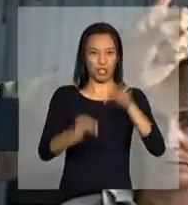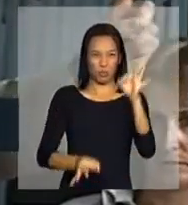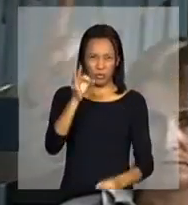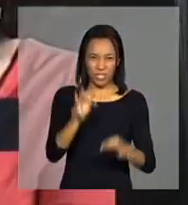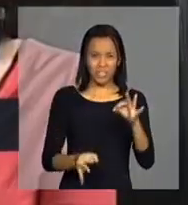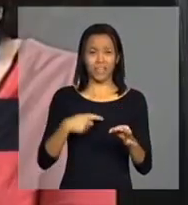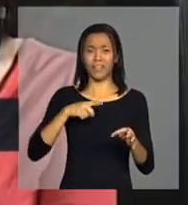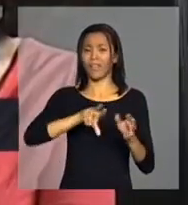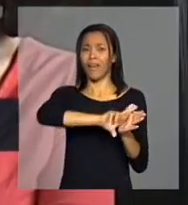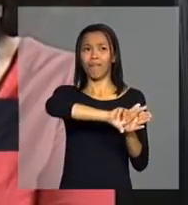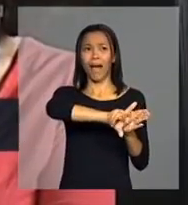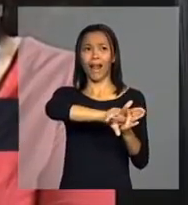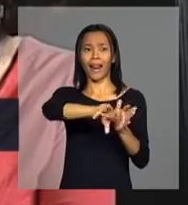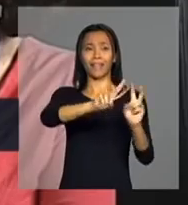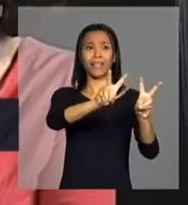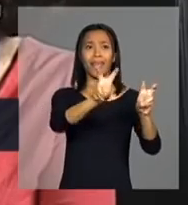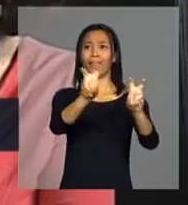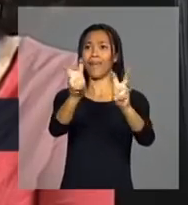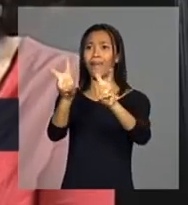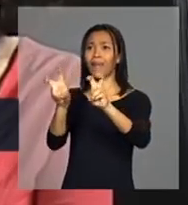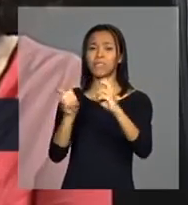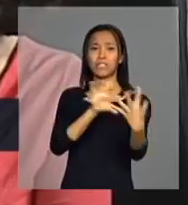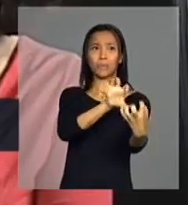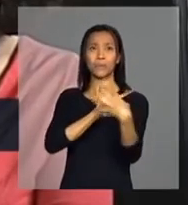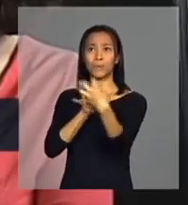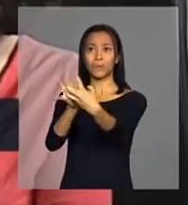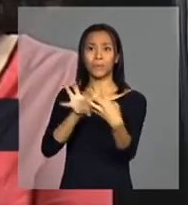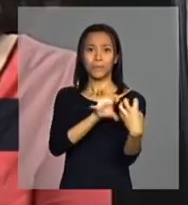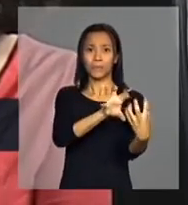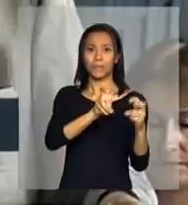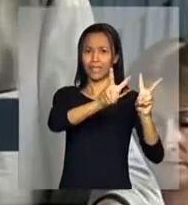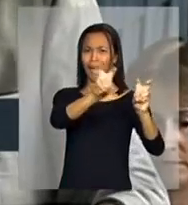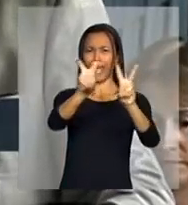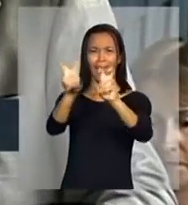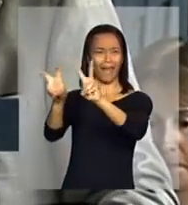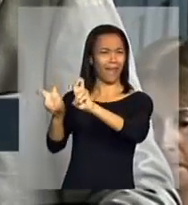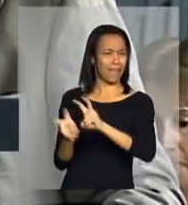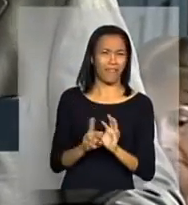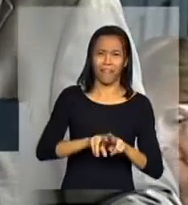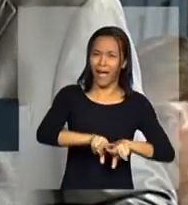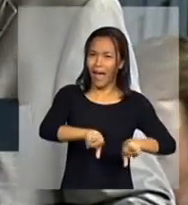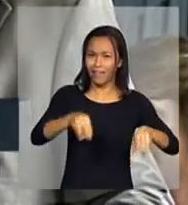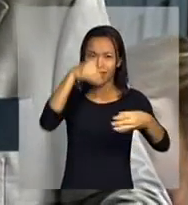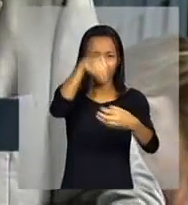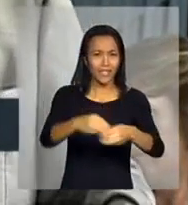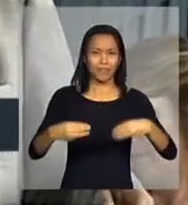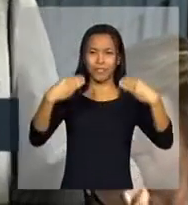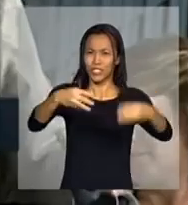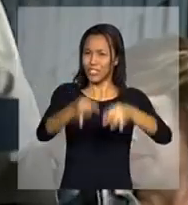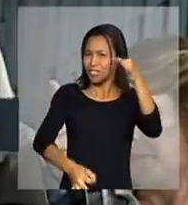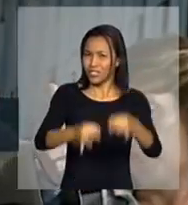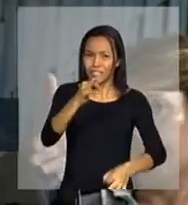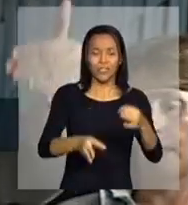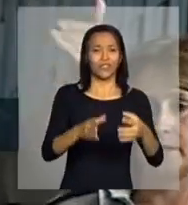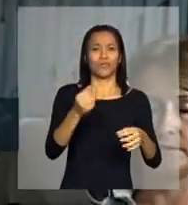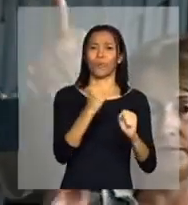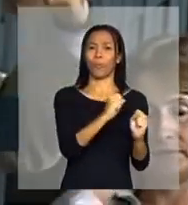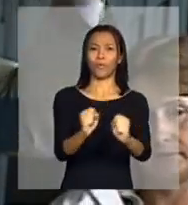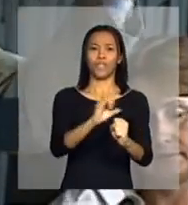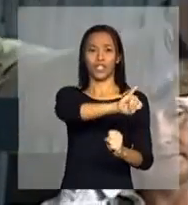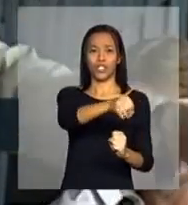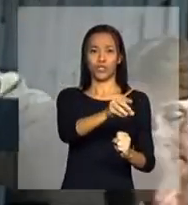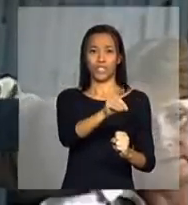tantos assuntos, e todos eles muito tensos, tão conflituosos, que vão das relações do Poder Judiciário, às implementações das ações